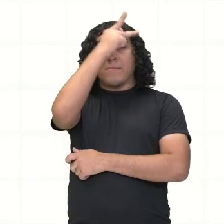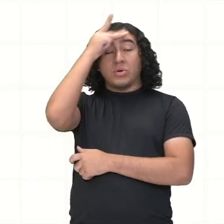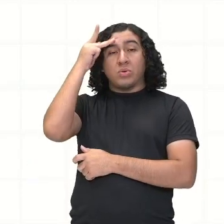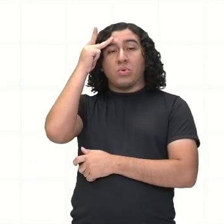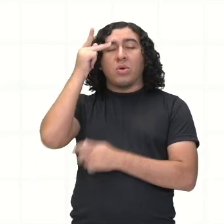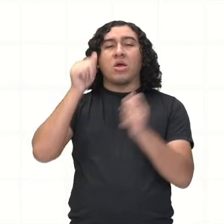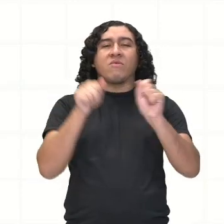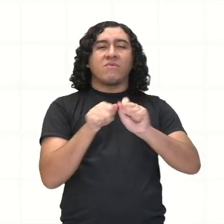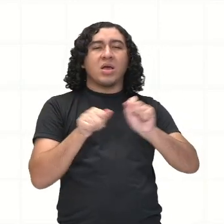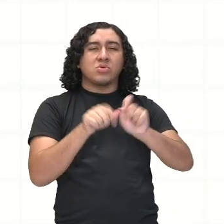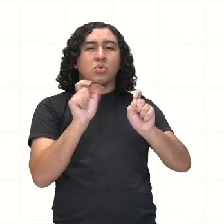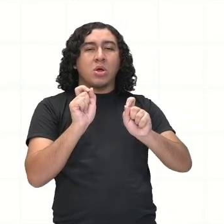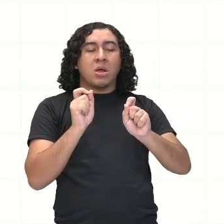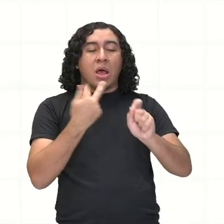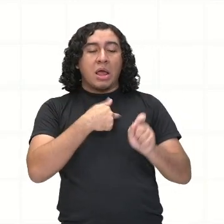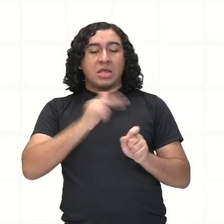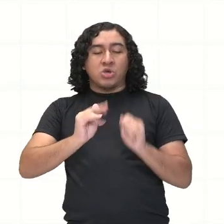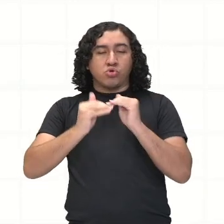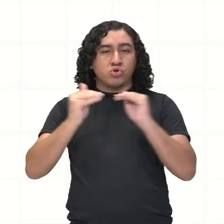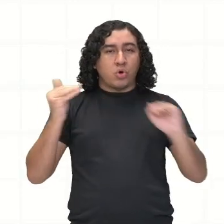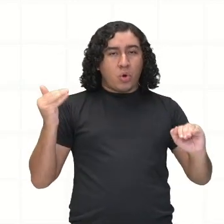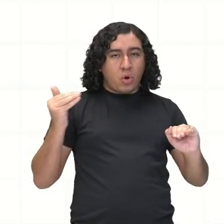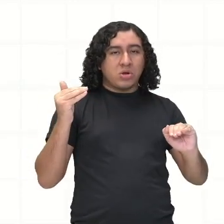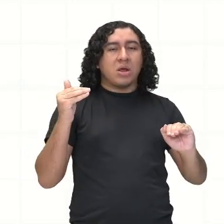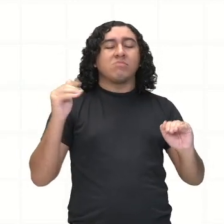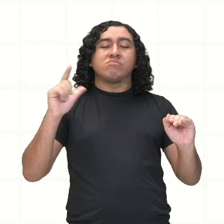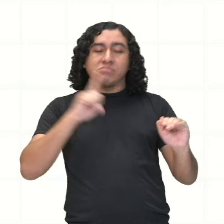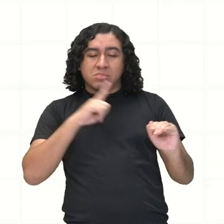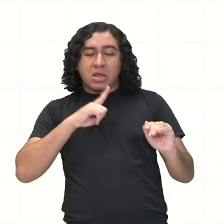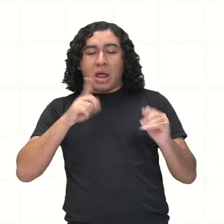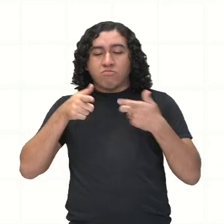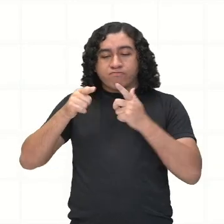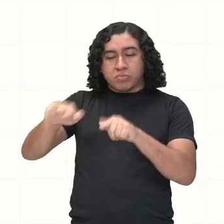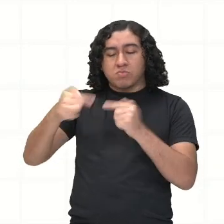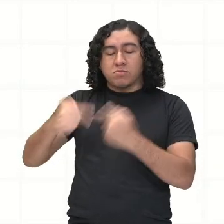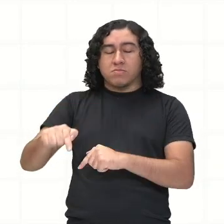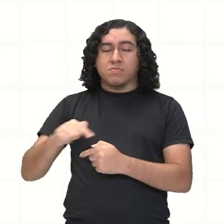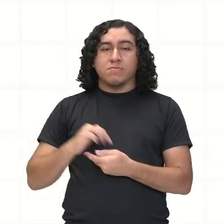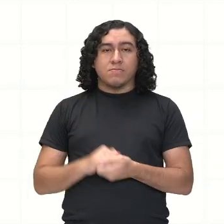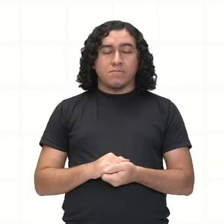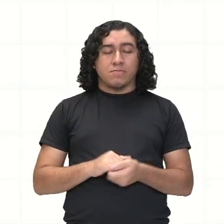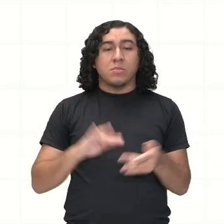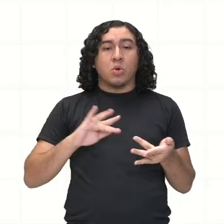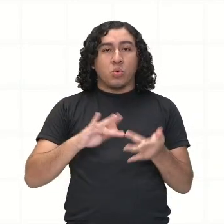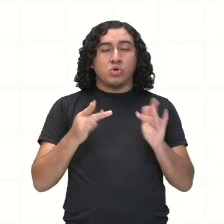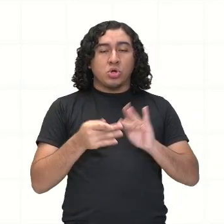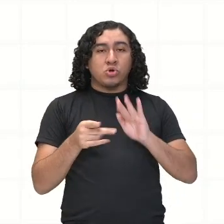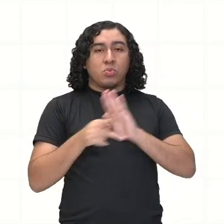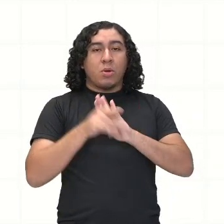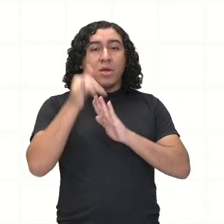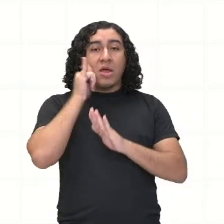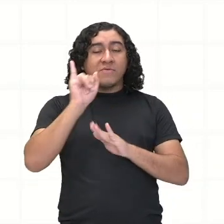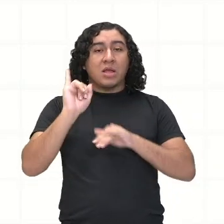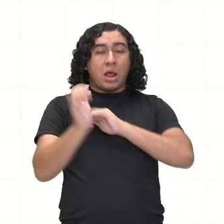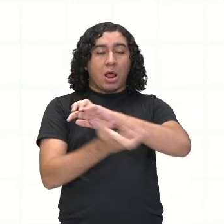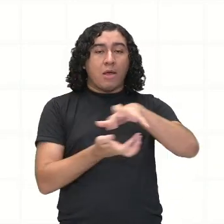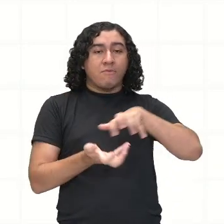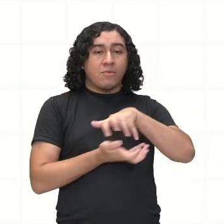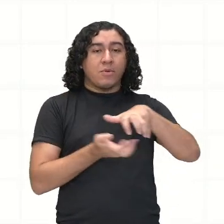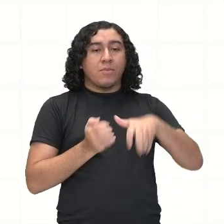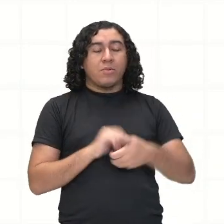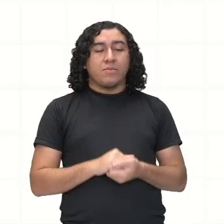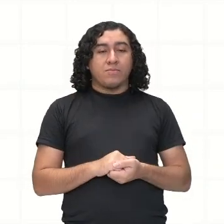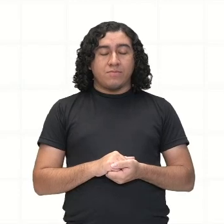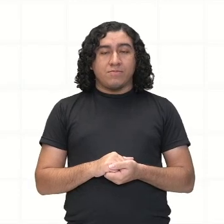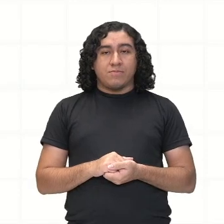ali heresias, ele vai também perseguir, ali no contexto da Contra-Reforma. Procurador do